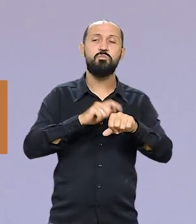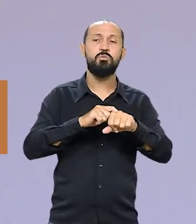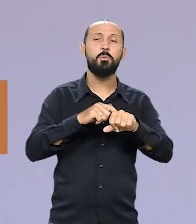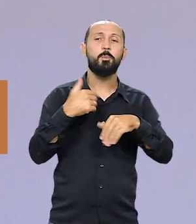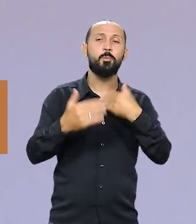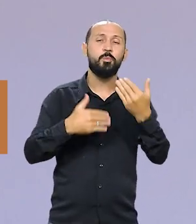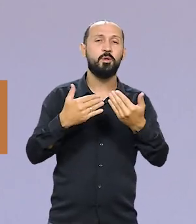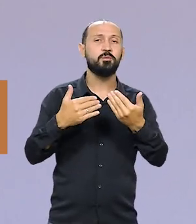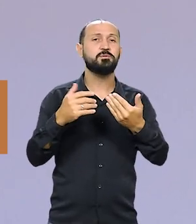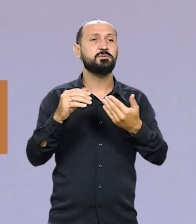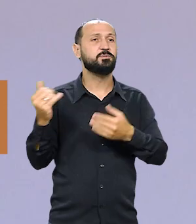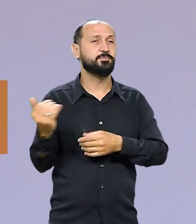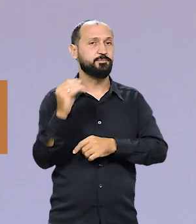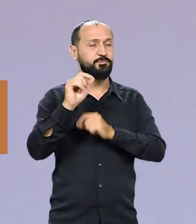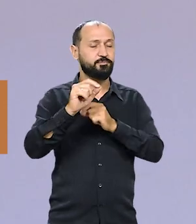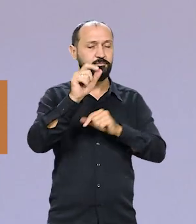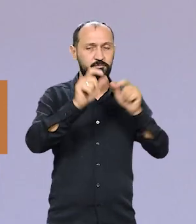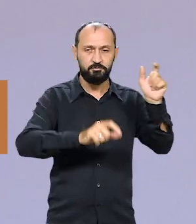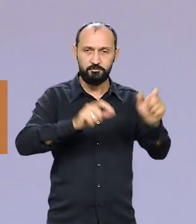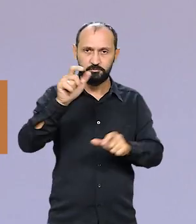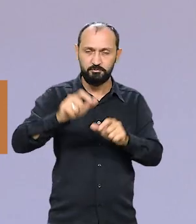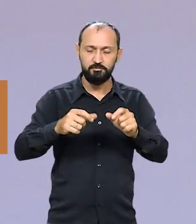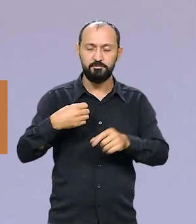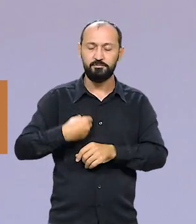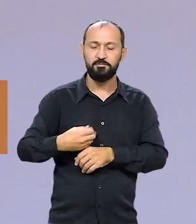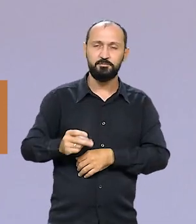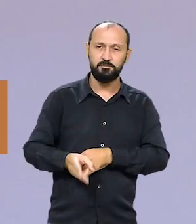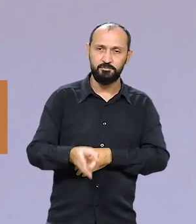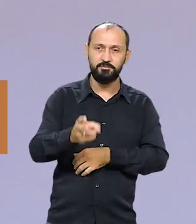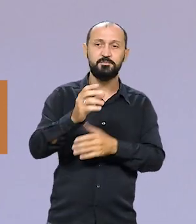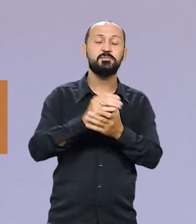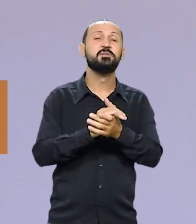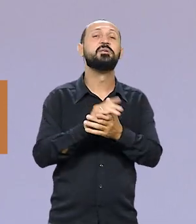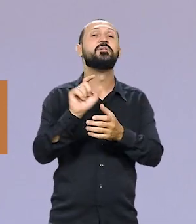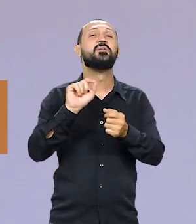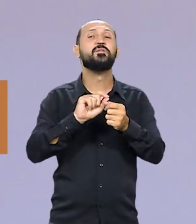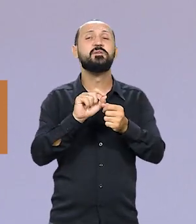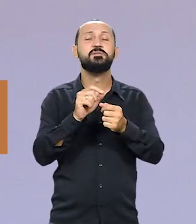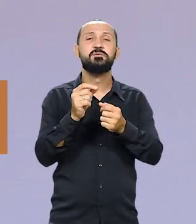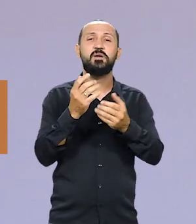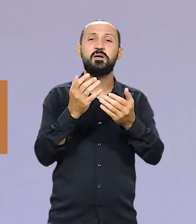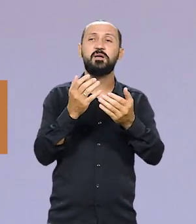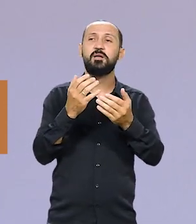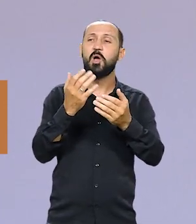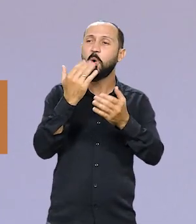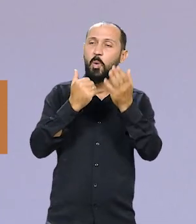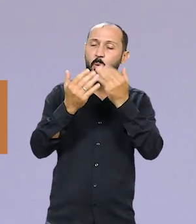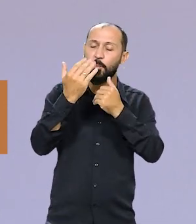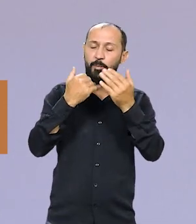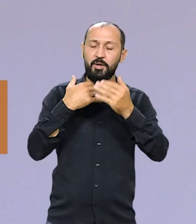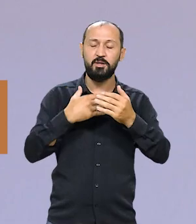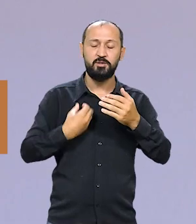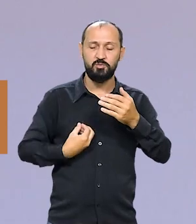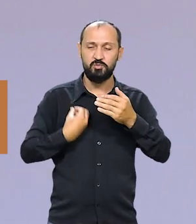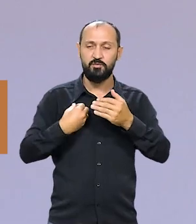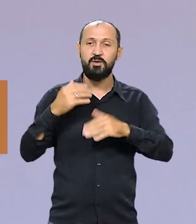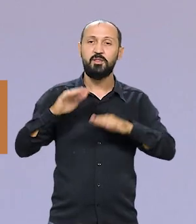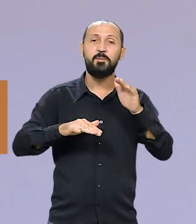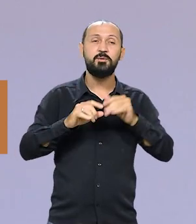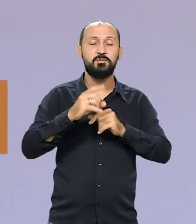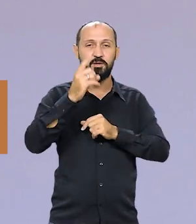gravidez processos muito importantes que o ser humano vai levar para o resto da vida. Então, o que você vai comer pela sua vida